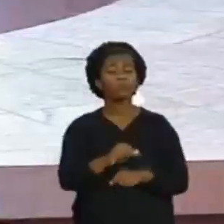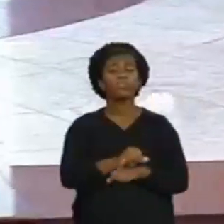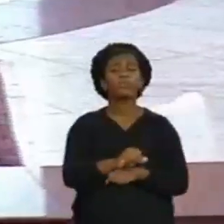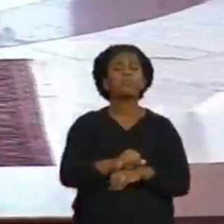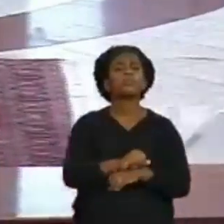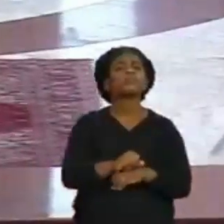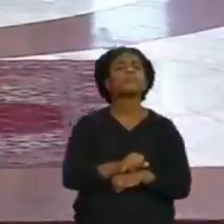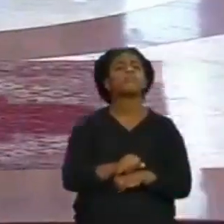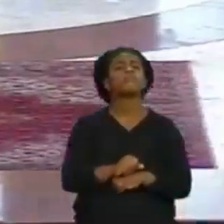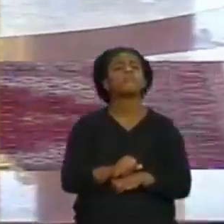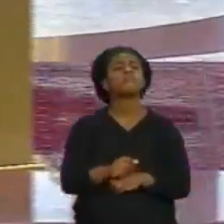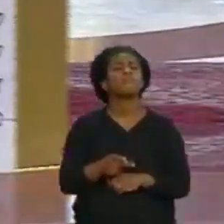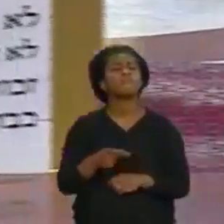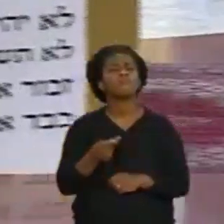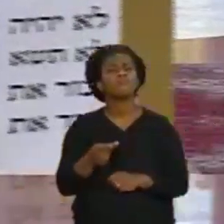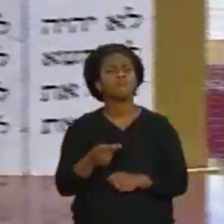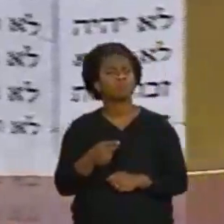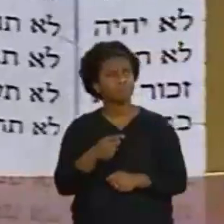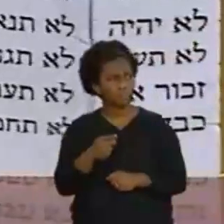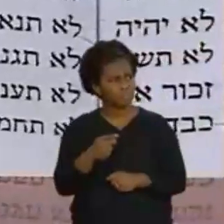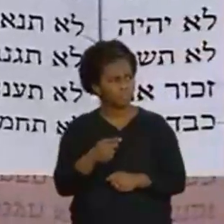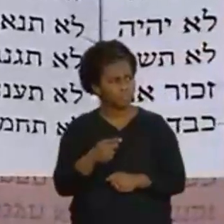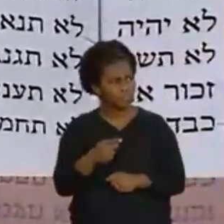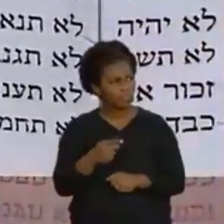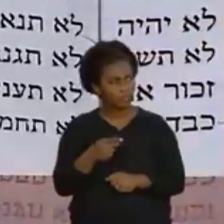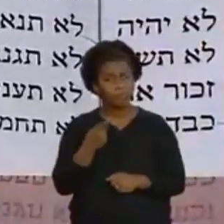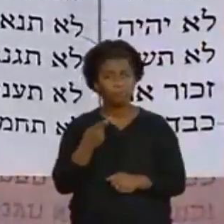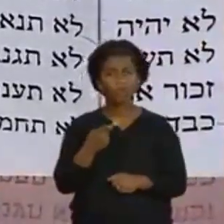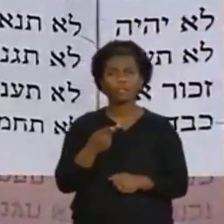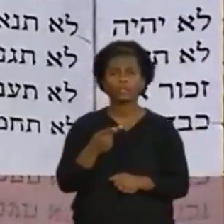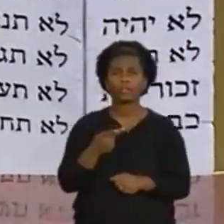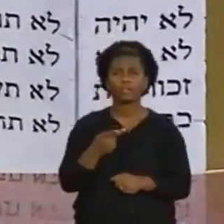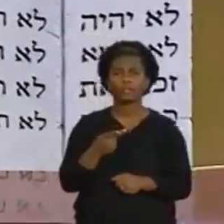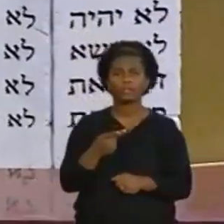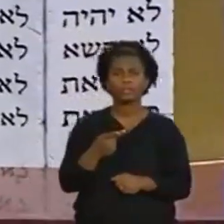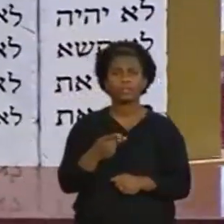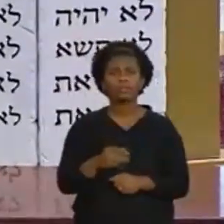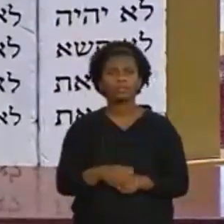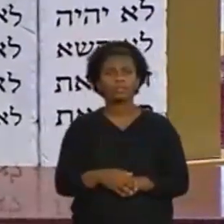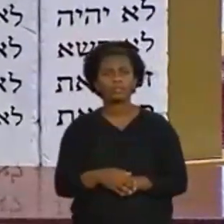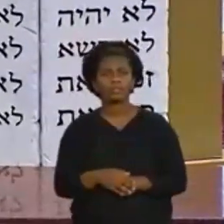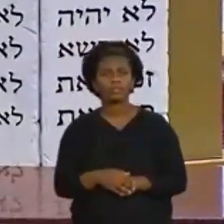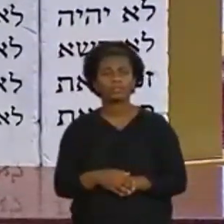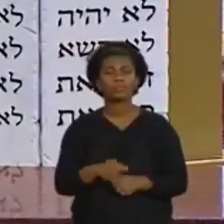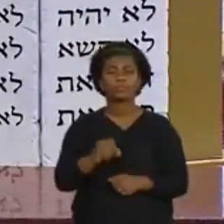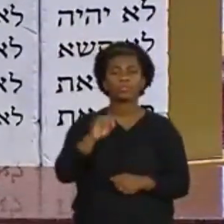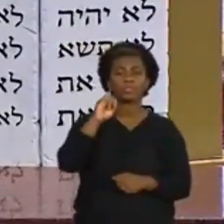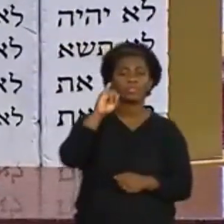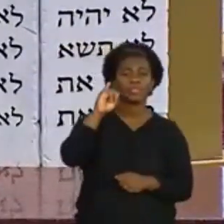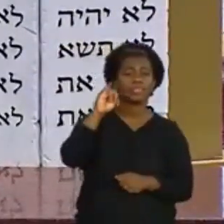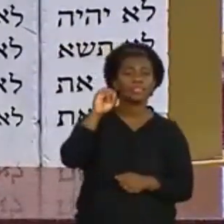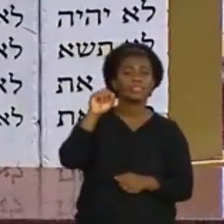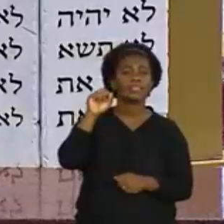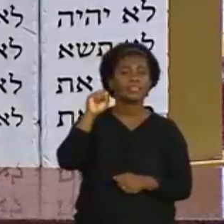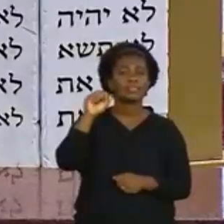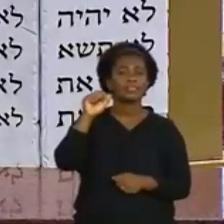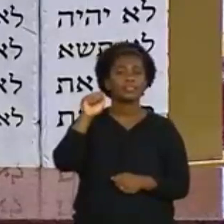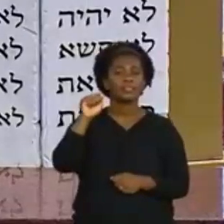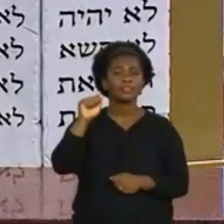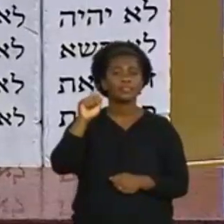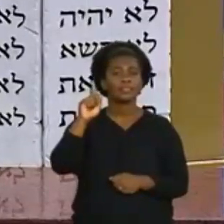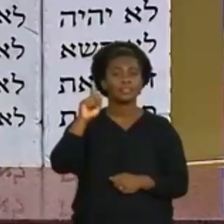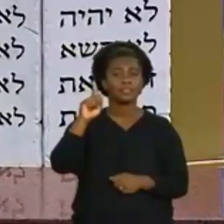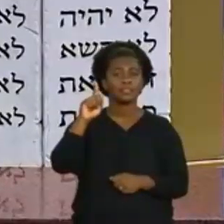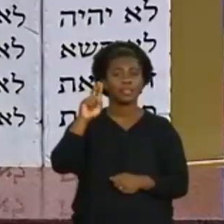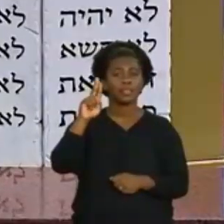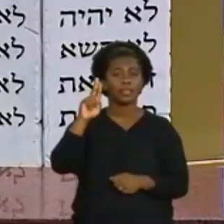Fala alto. Não, só para ver se acorda a pessoa que está do seu lado. Como é o nome do filho? Isaac acordou, né? Olha para